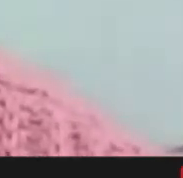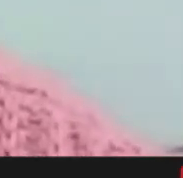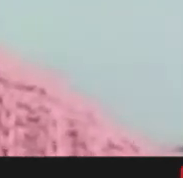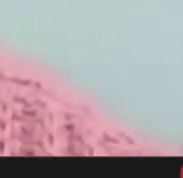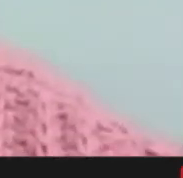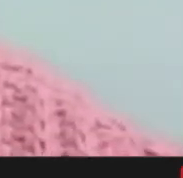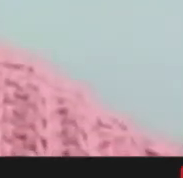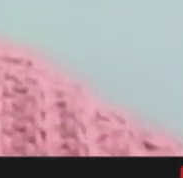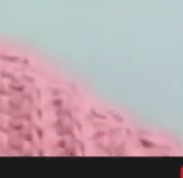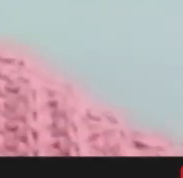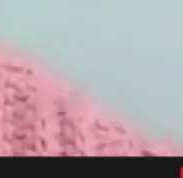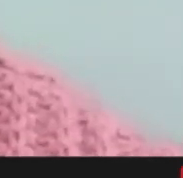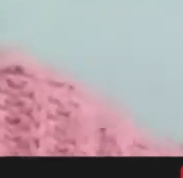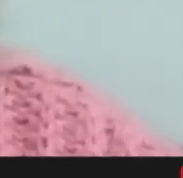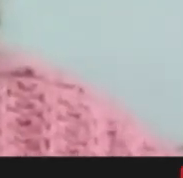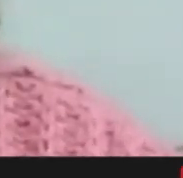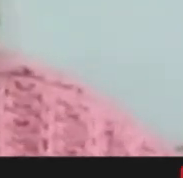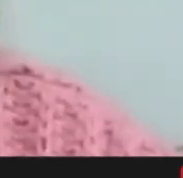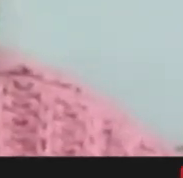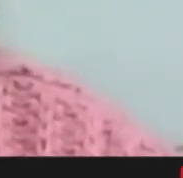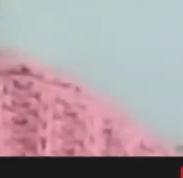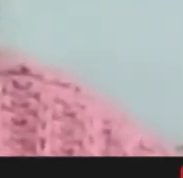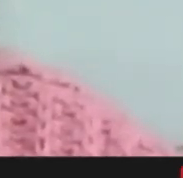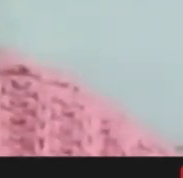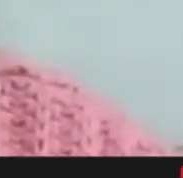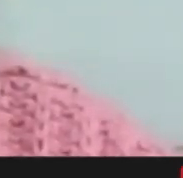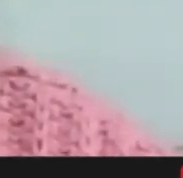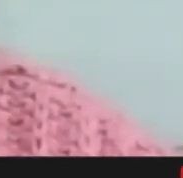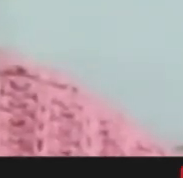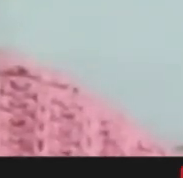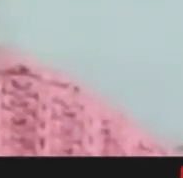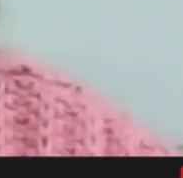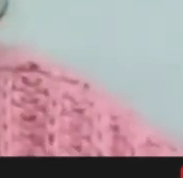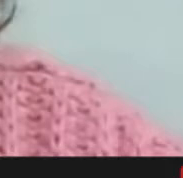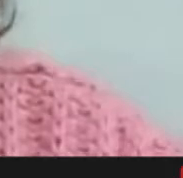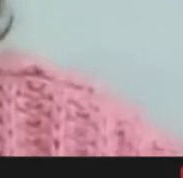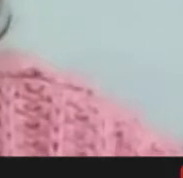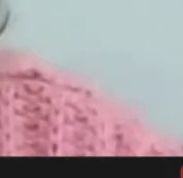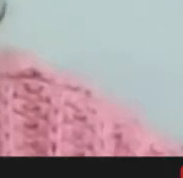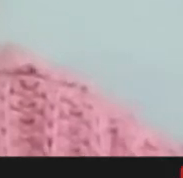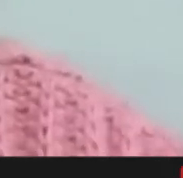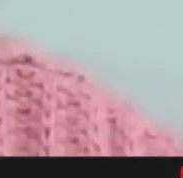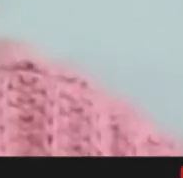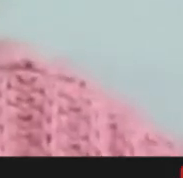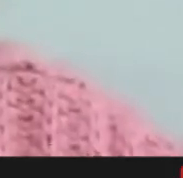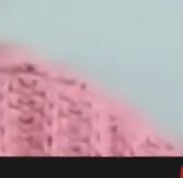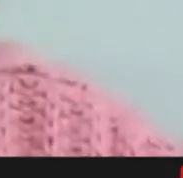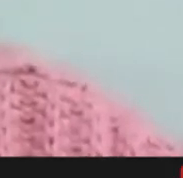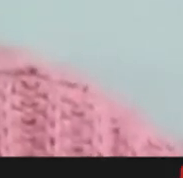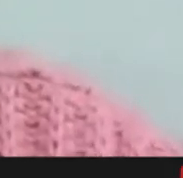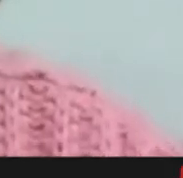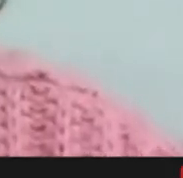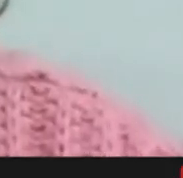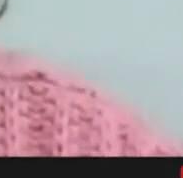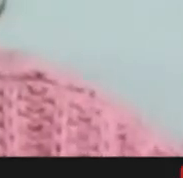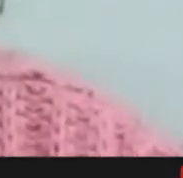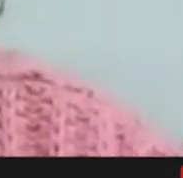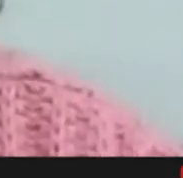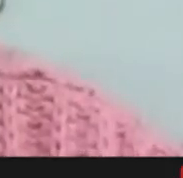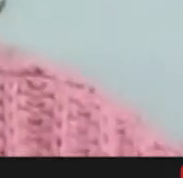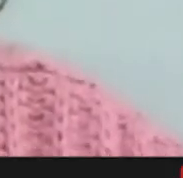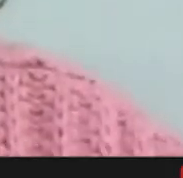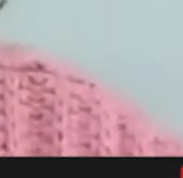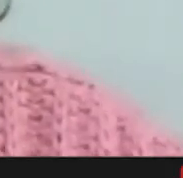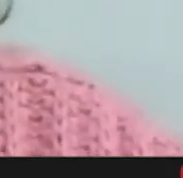fundamentais, né? Que os gestores efetivamente provenham todas as